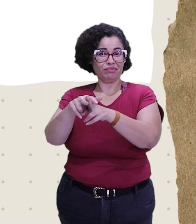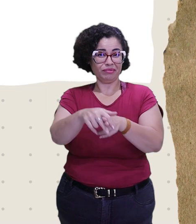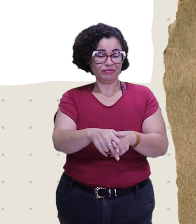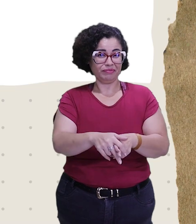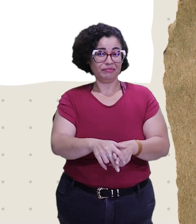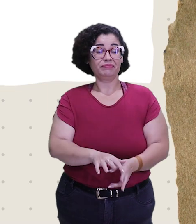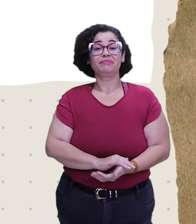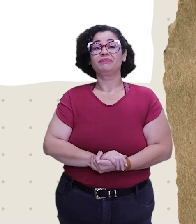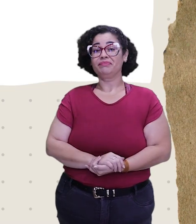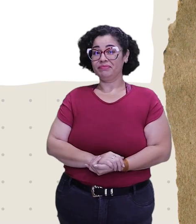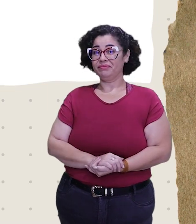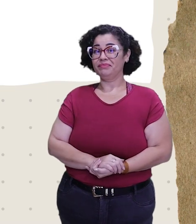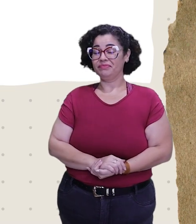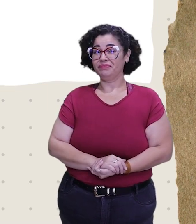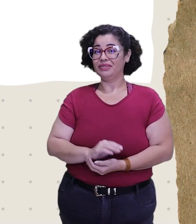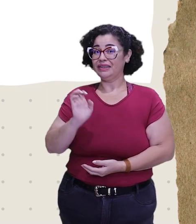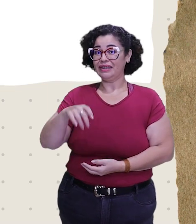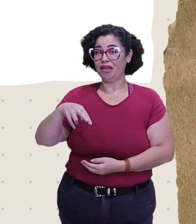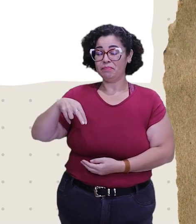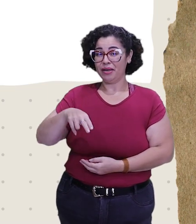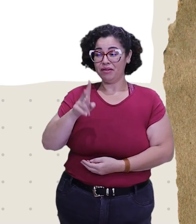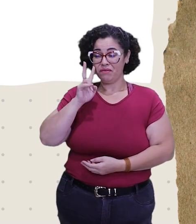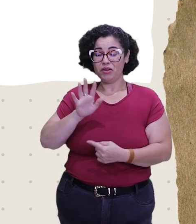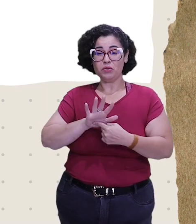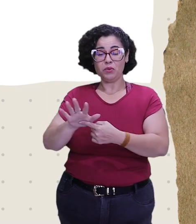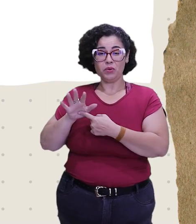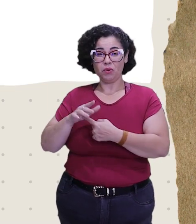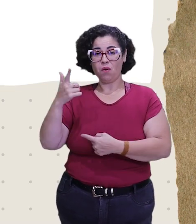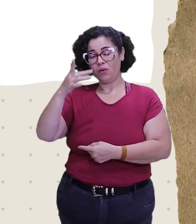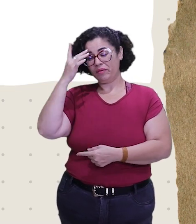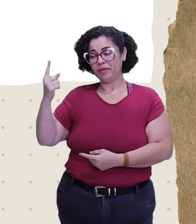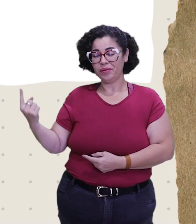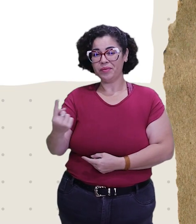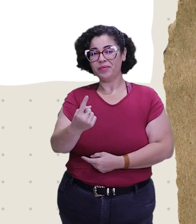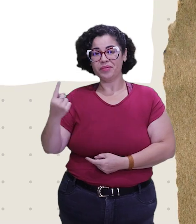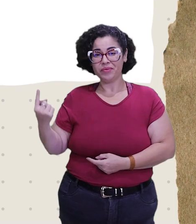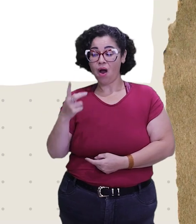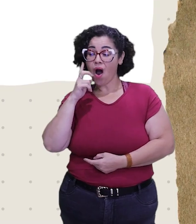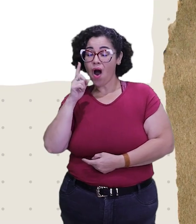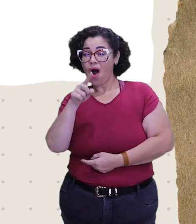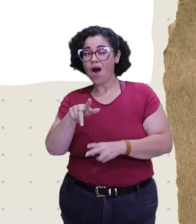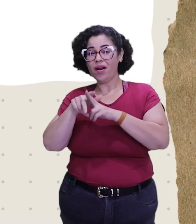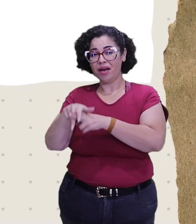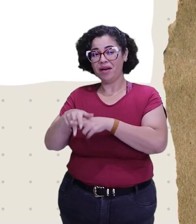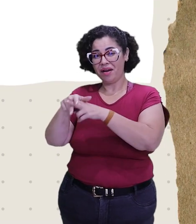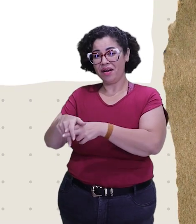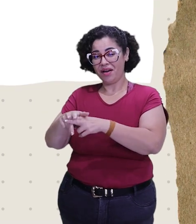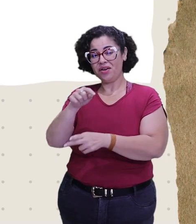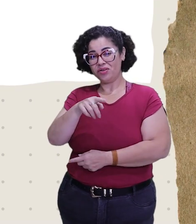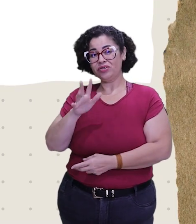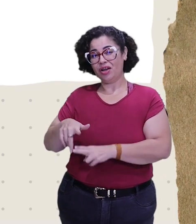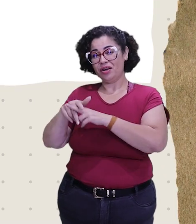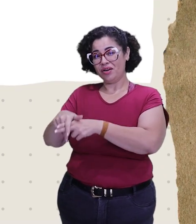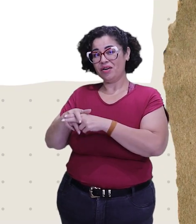O Sem Pernas mostrava tudo. Volta Seca levava um por um para mostrar o cavalo que tinha sido cavalgado